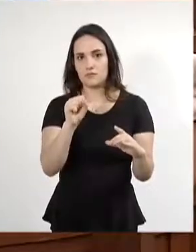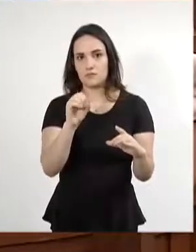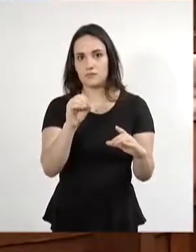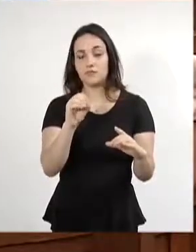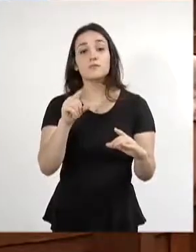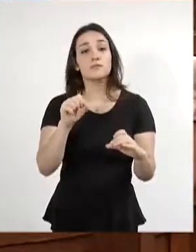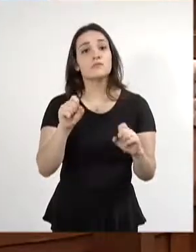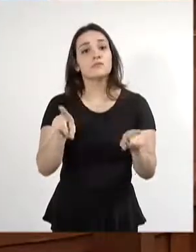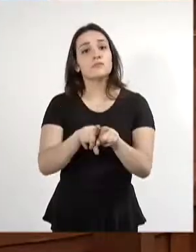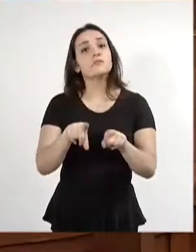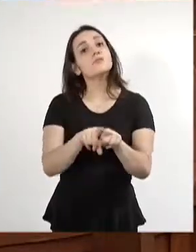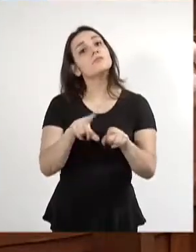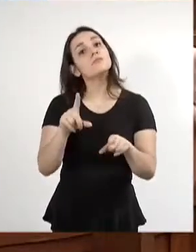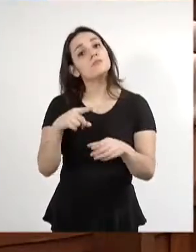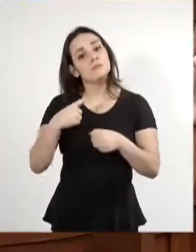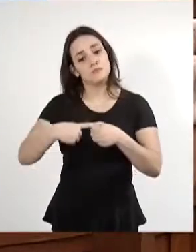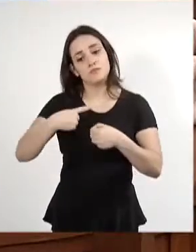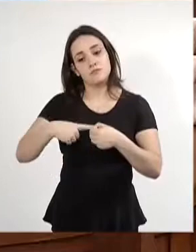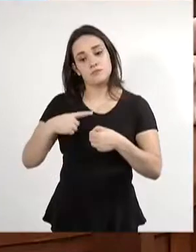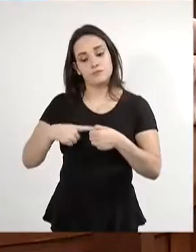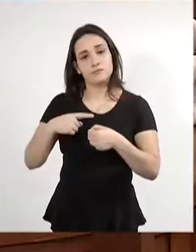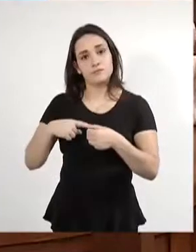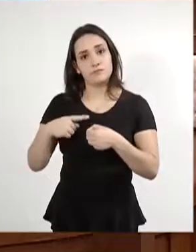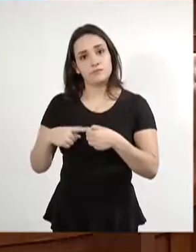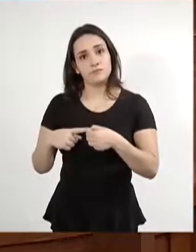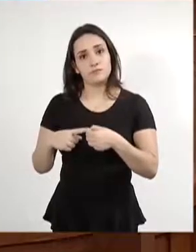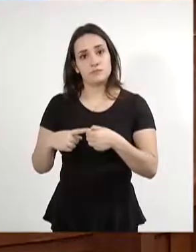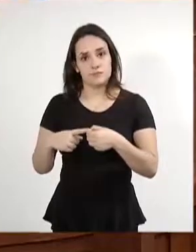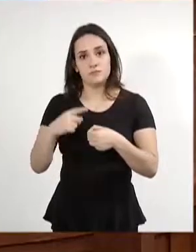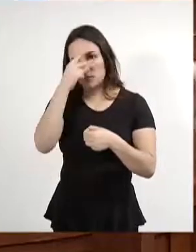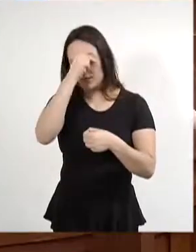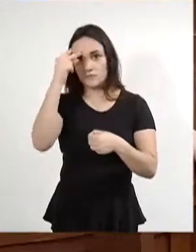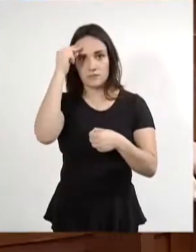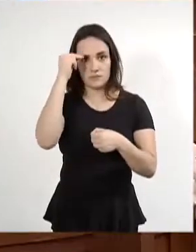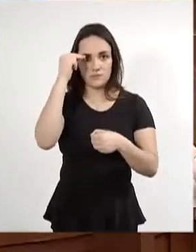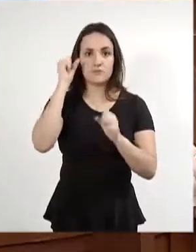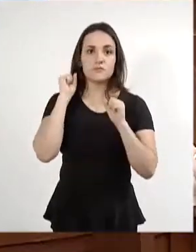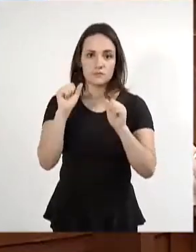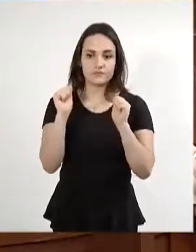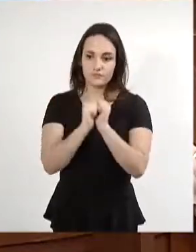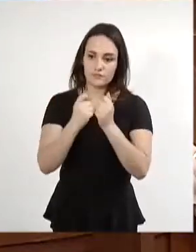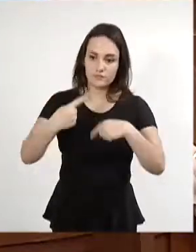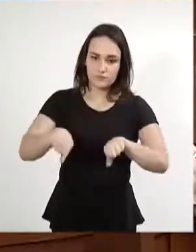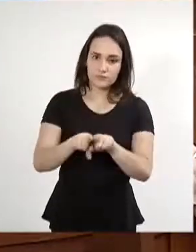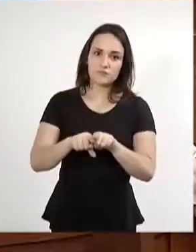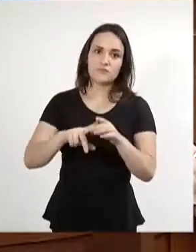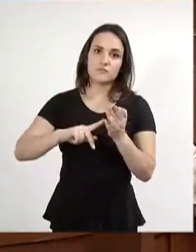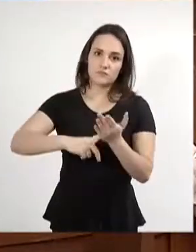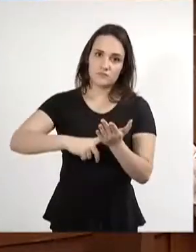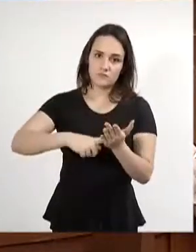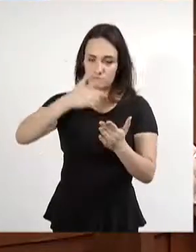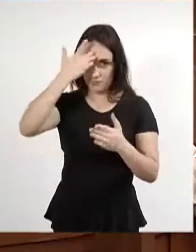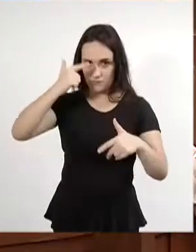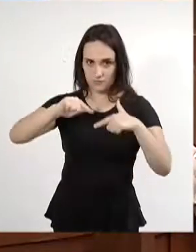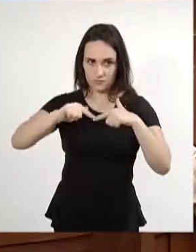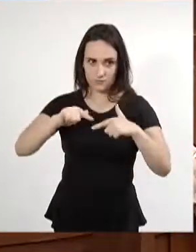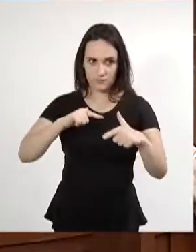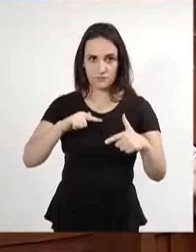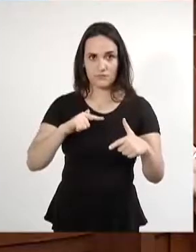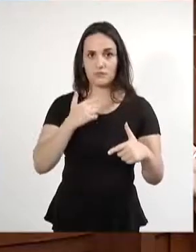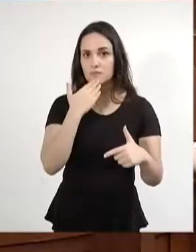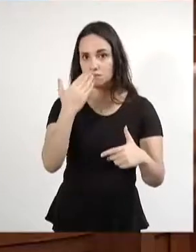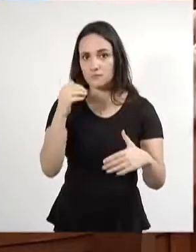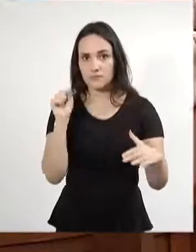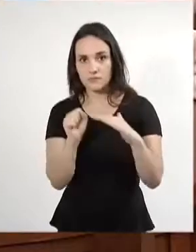municípios, onde o prefeito pode, junto com os sindicatos dos servidores,